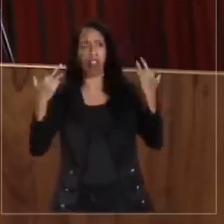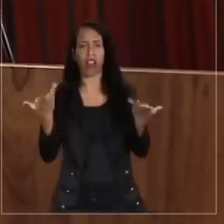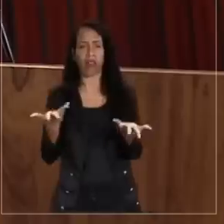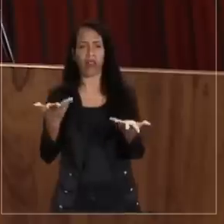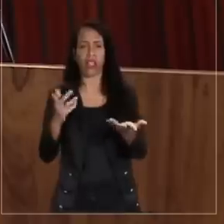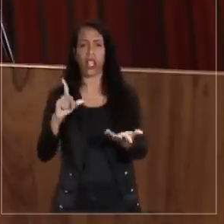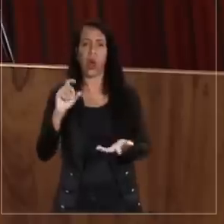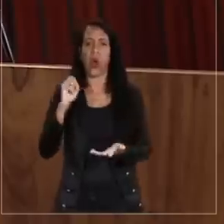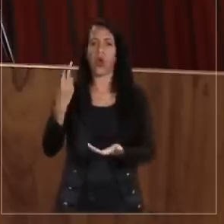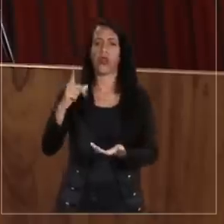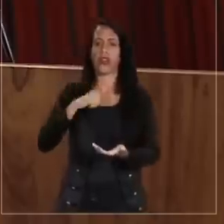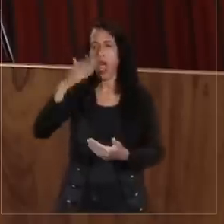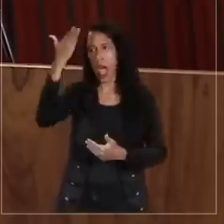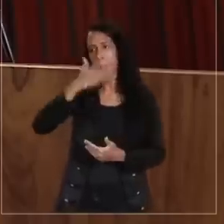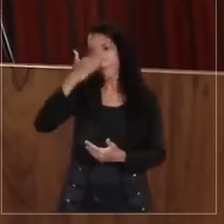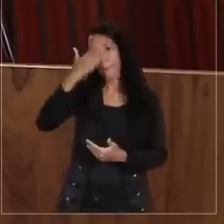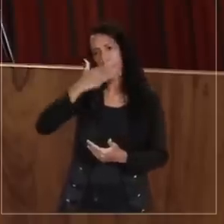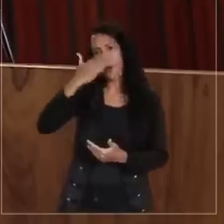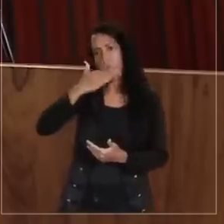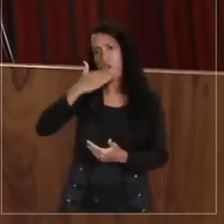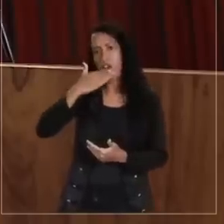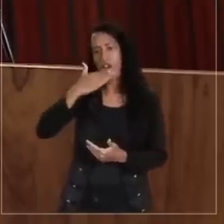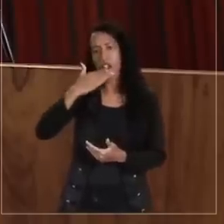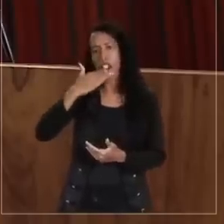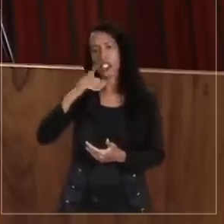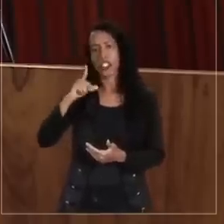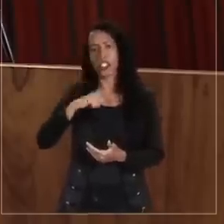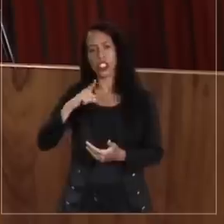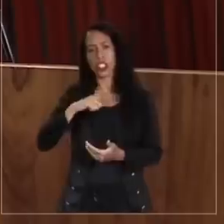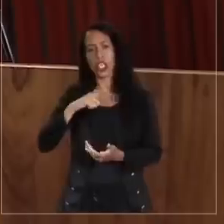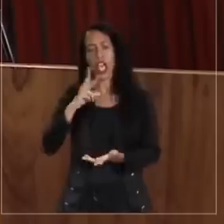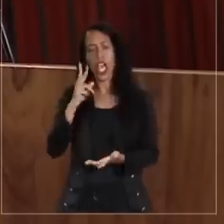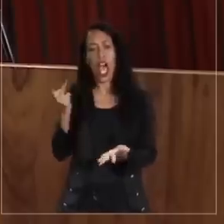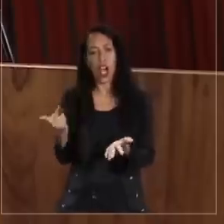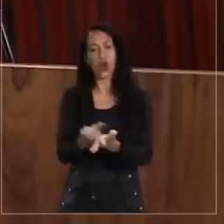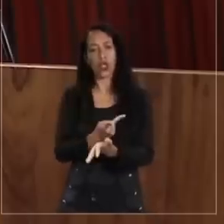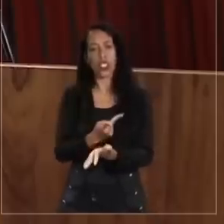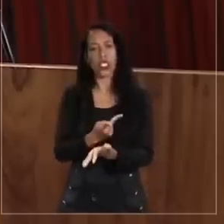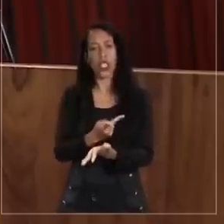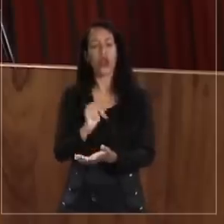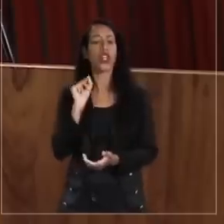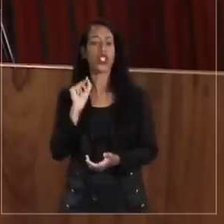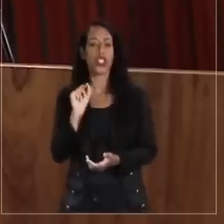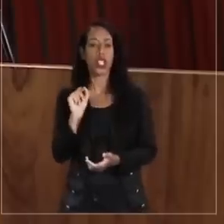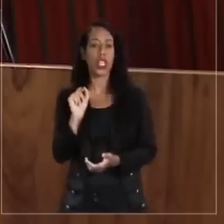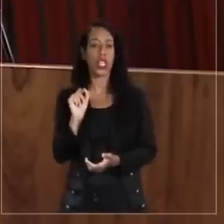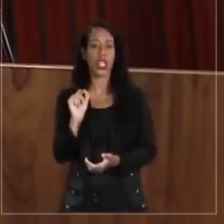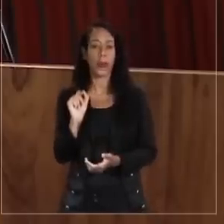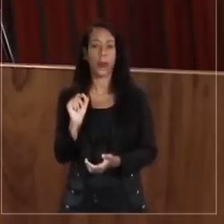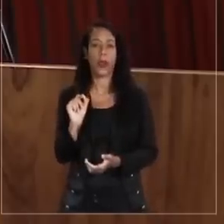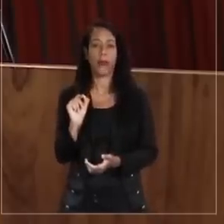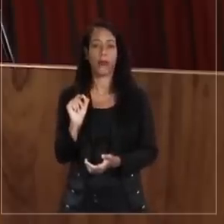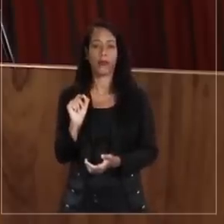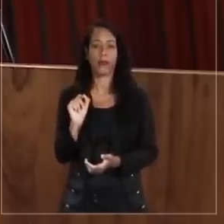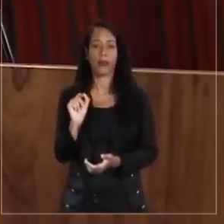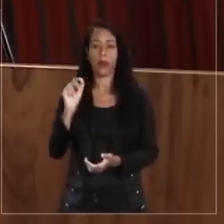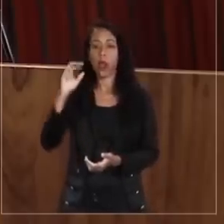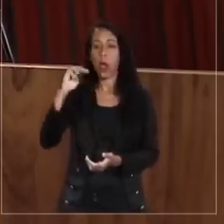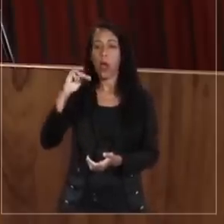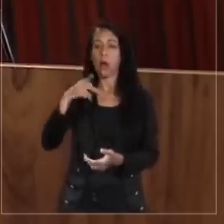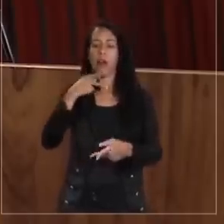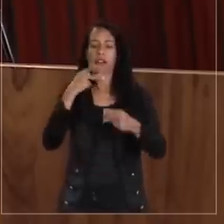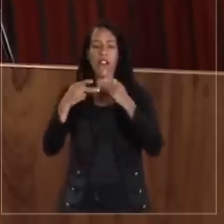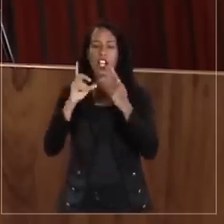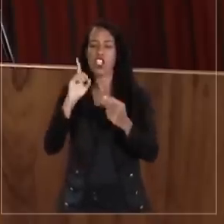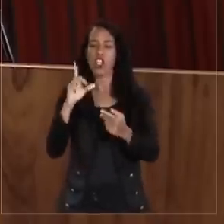principalmente quando se tem a comprovação objetiva, formal e contundente de que se tratou de um monólogo no